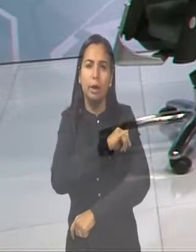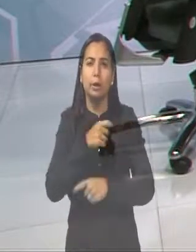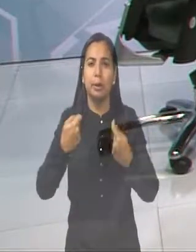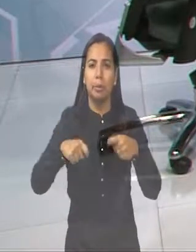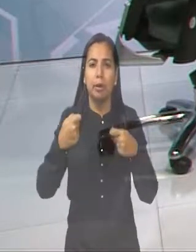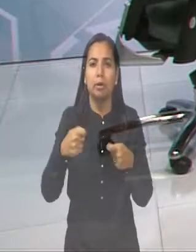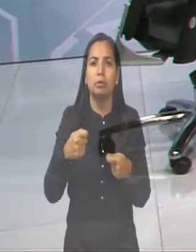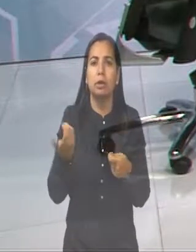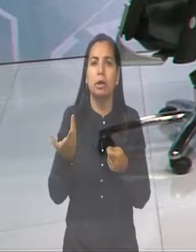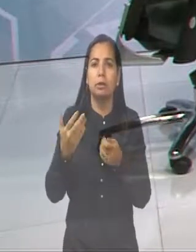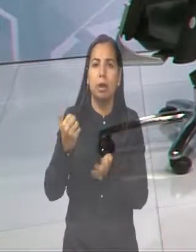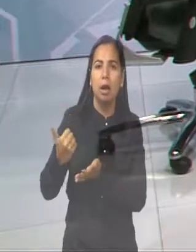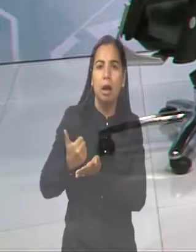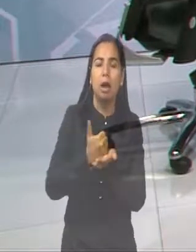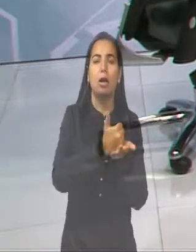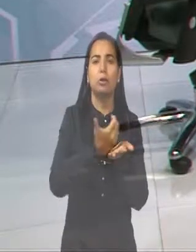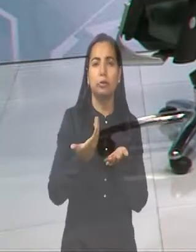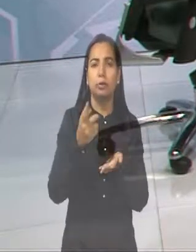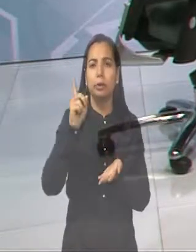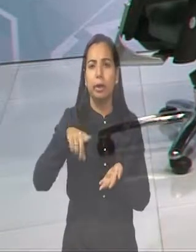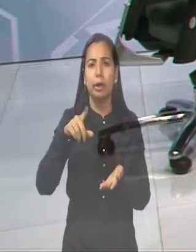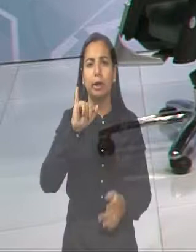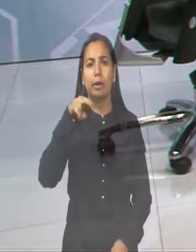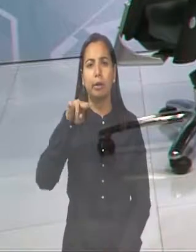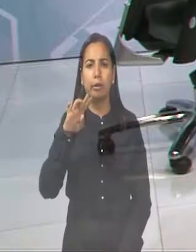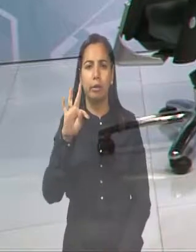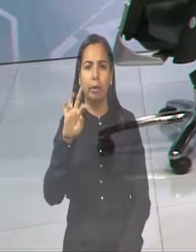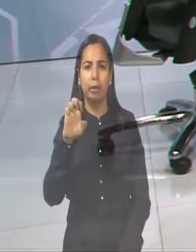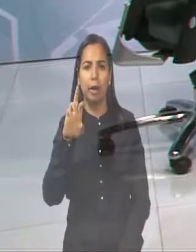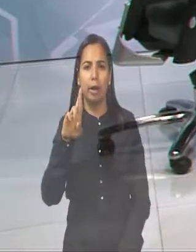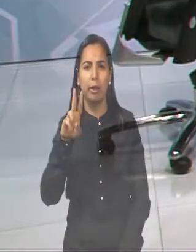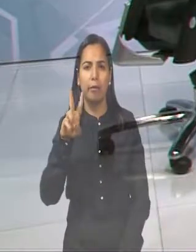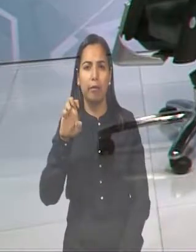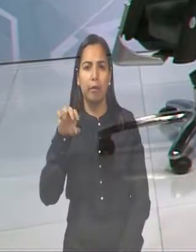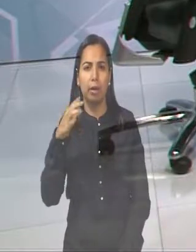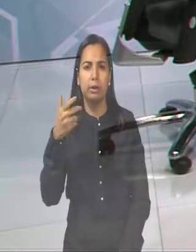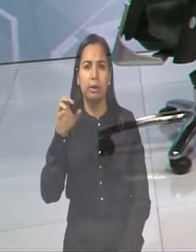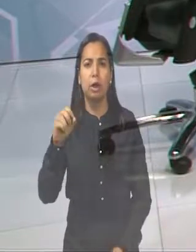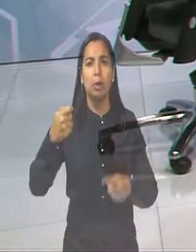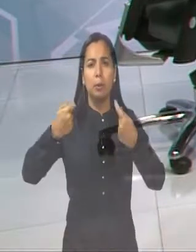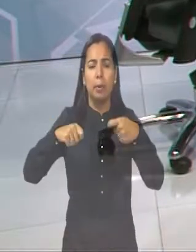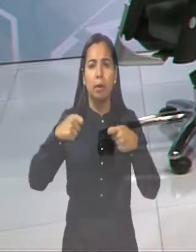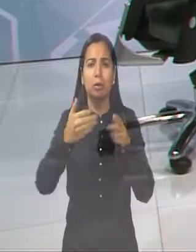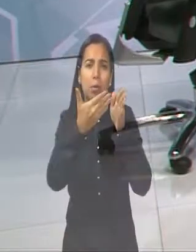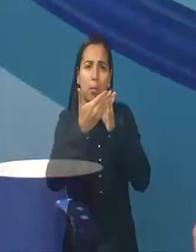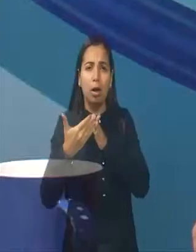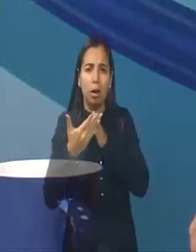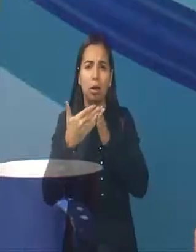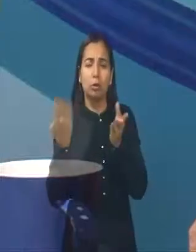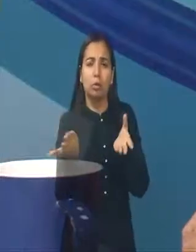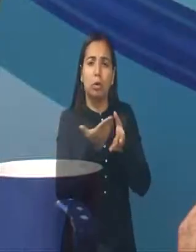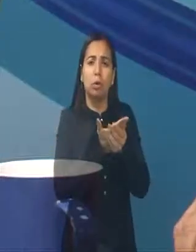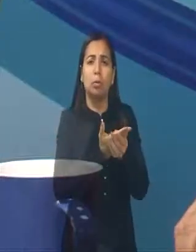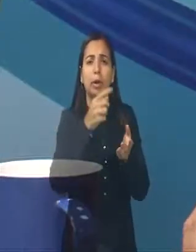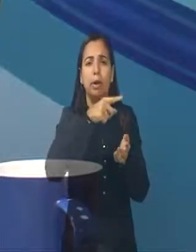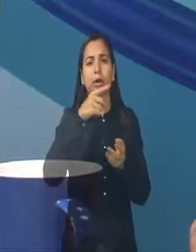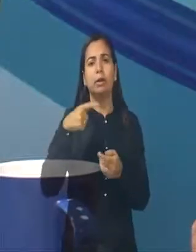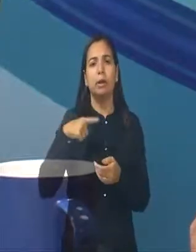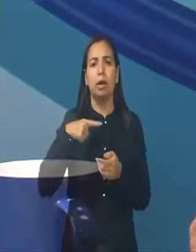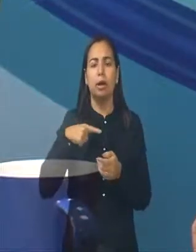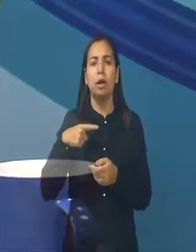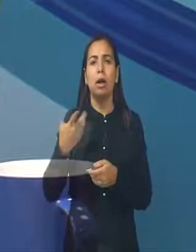Eu penso que intervenção pode ter algum efeito na gestão da